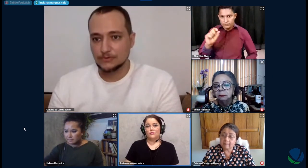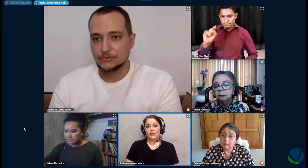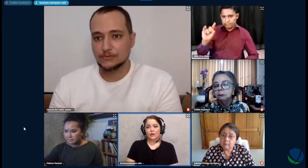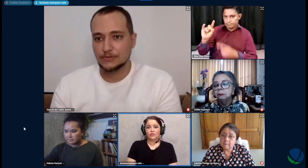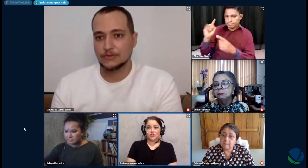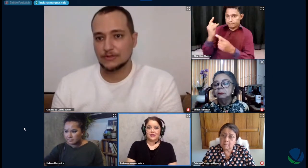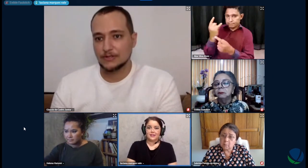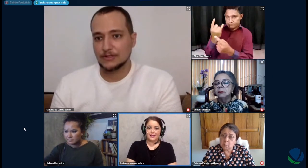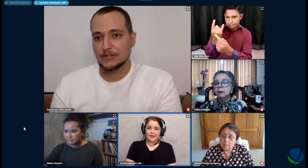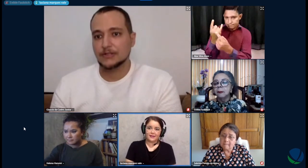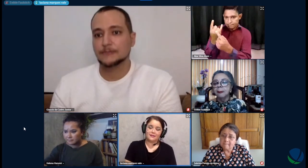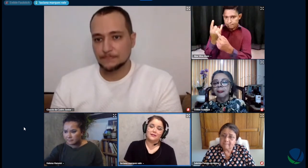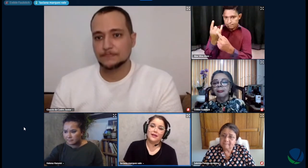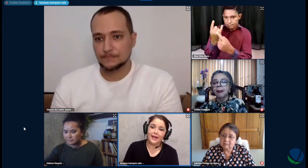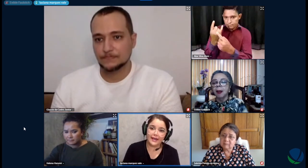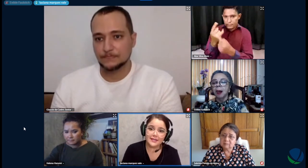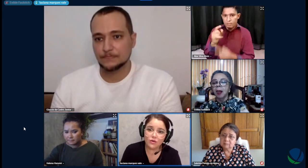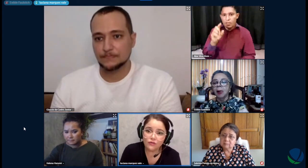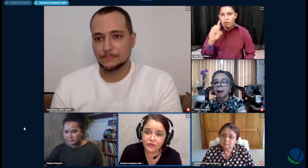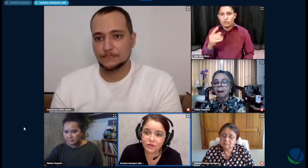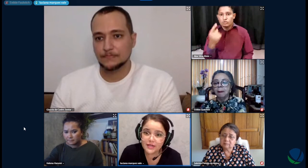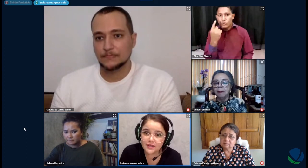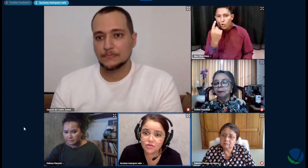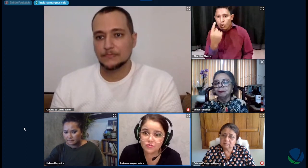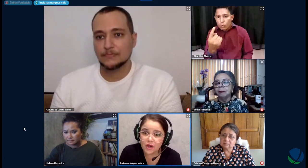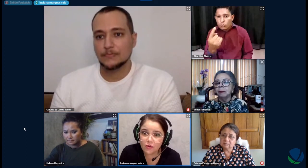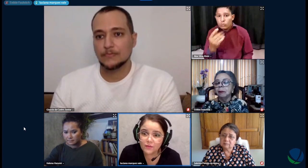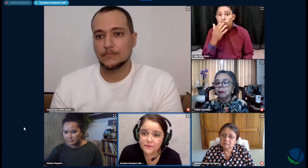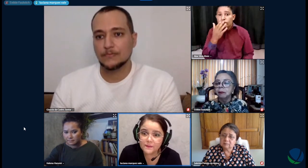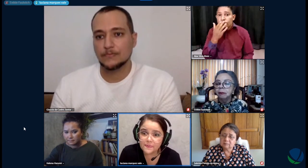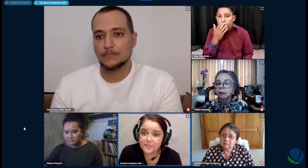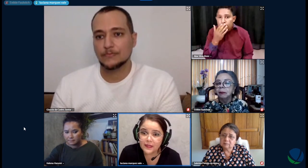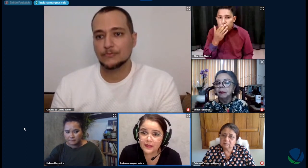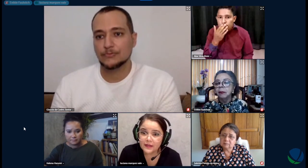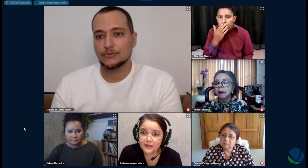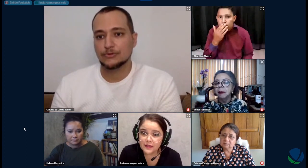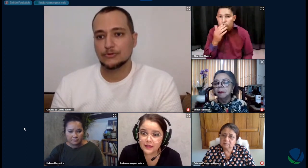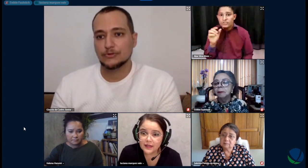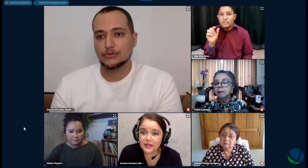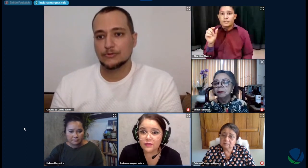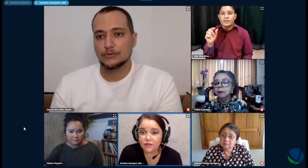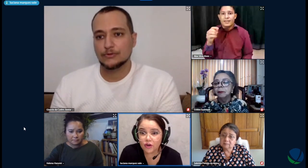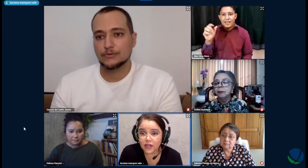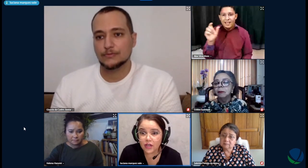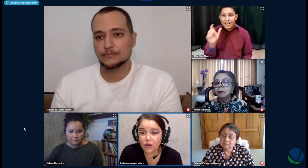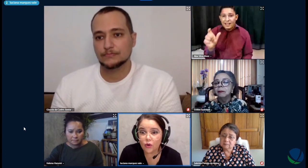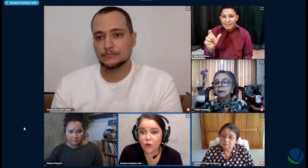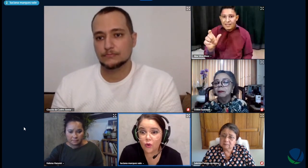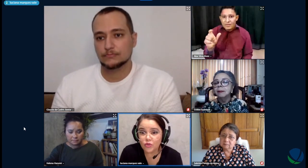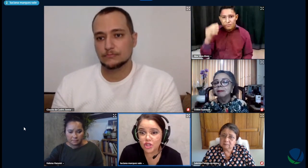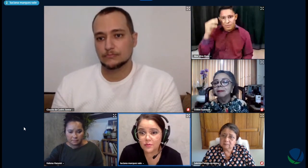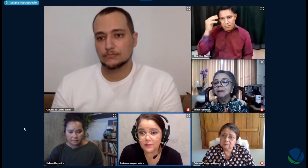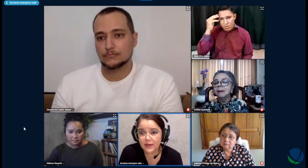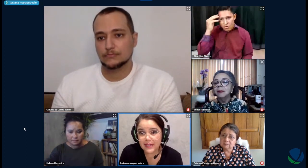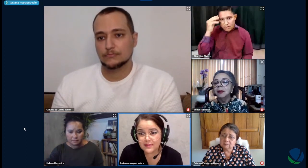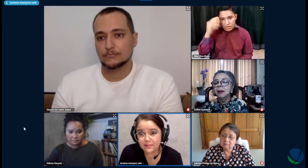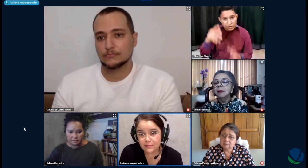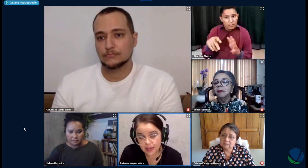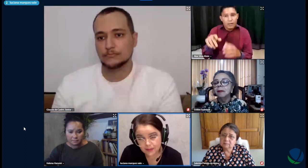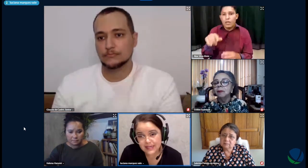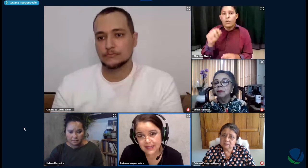Bom, eu utilizei essa configuração de mão, que foi um tipo